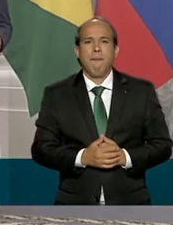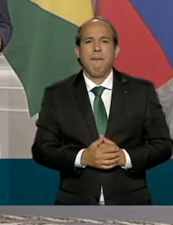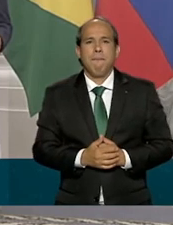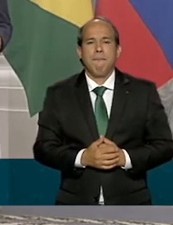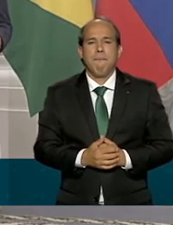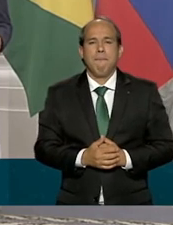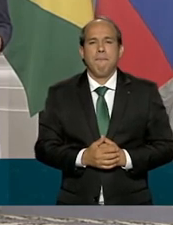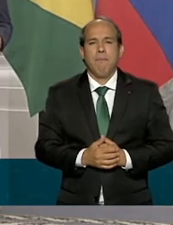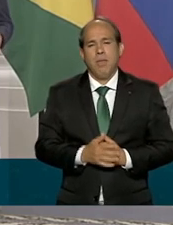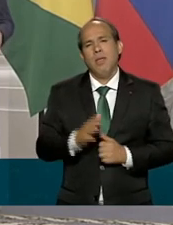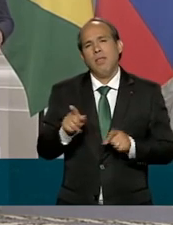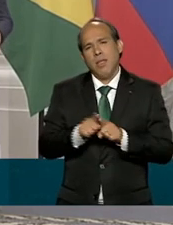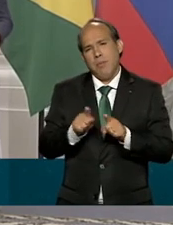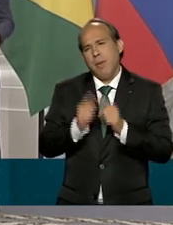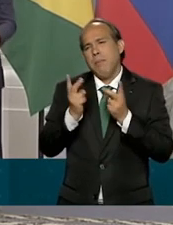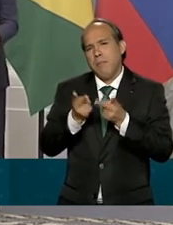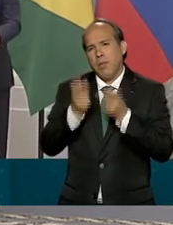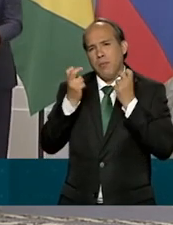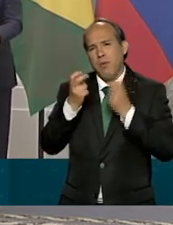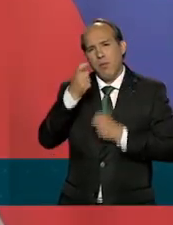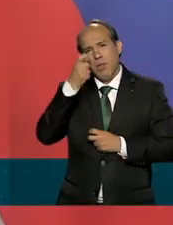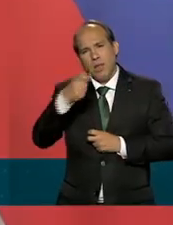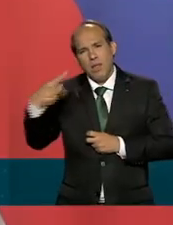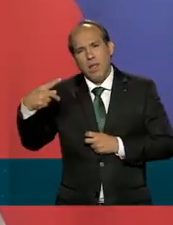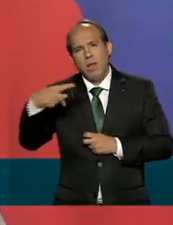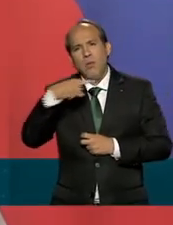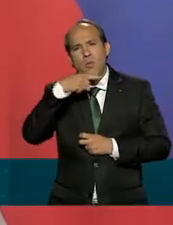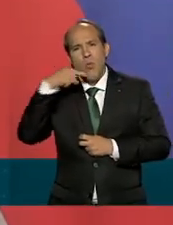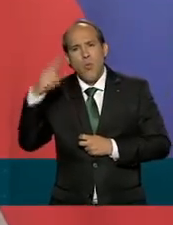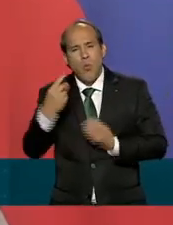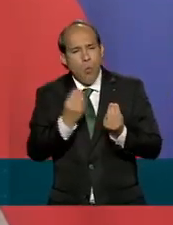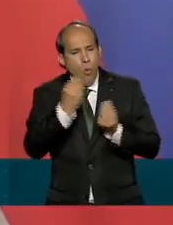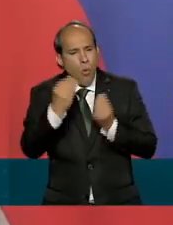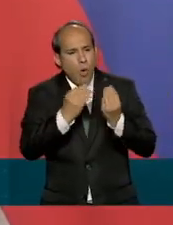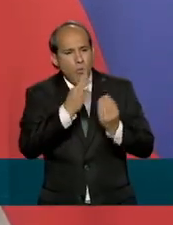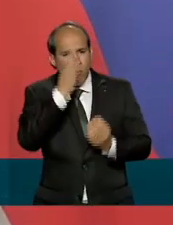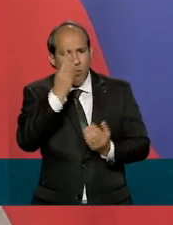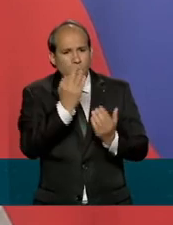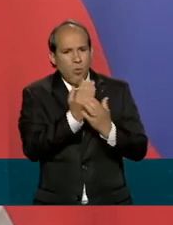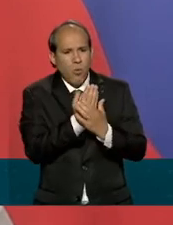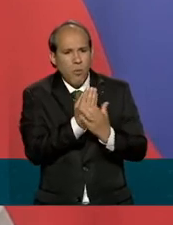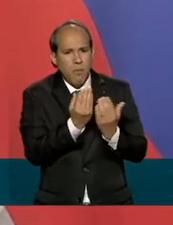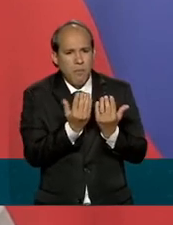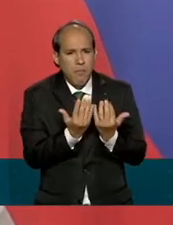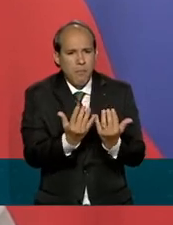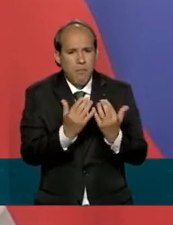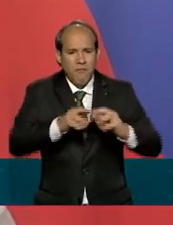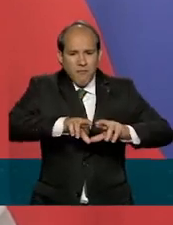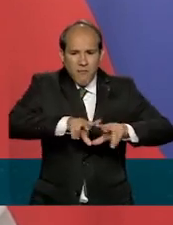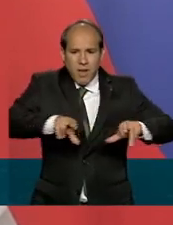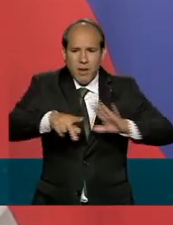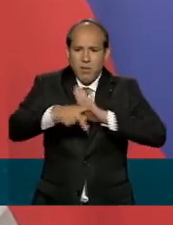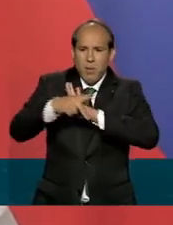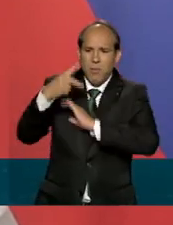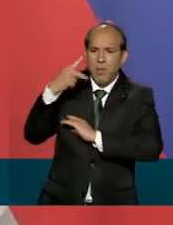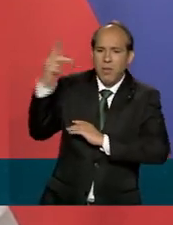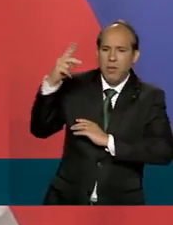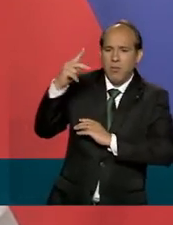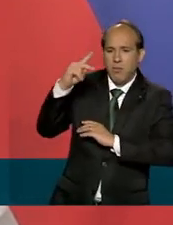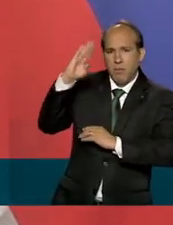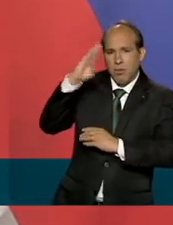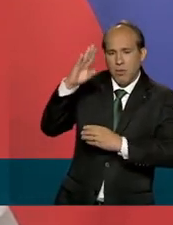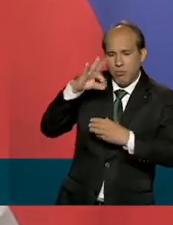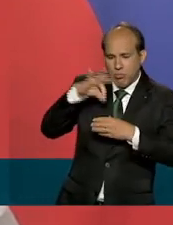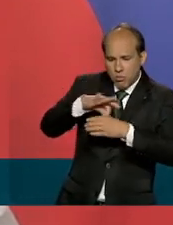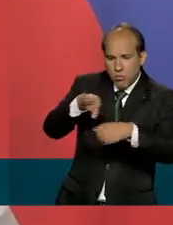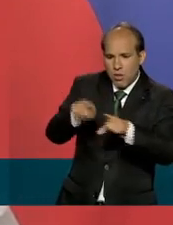Notamos o interesse russo em plantas habilitadas brasileiras para aquisição de produtos de origem